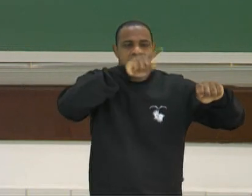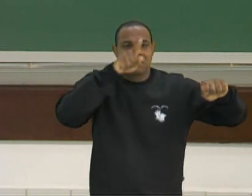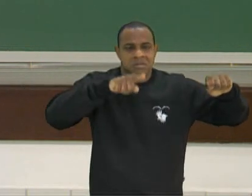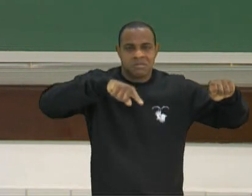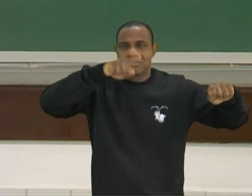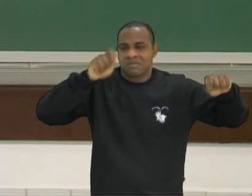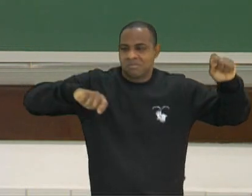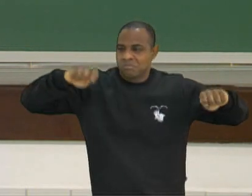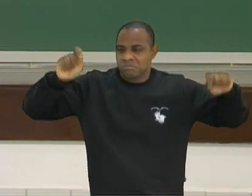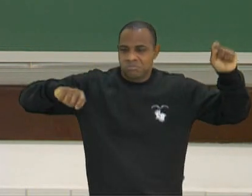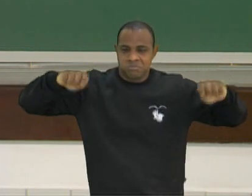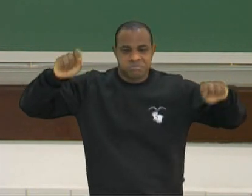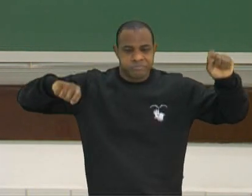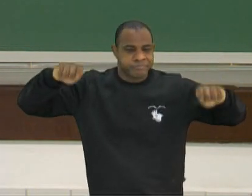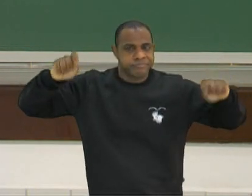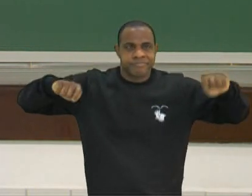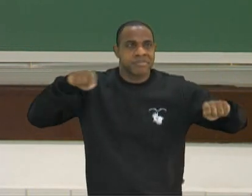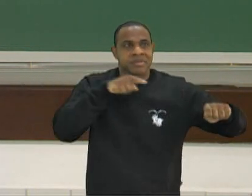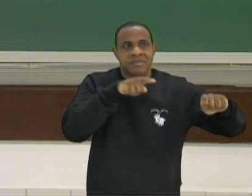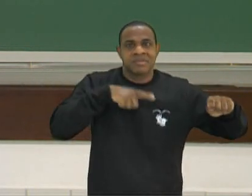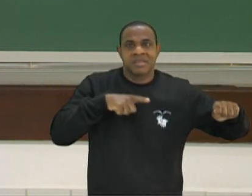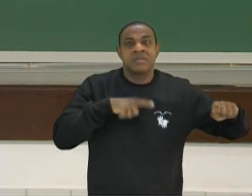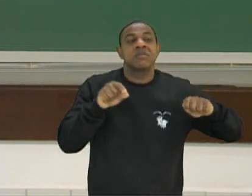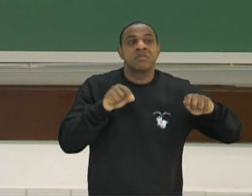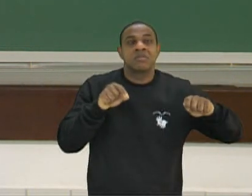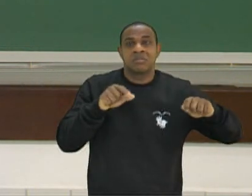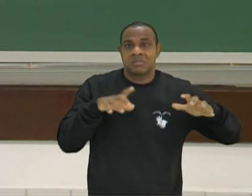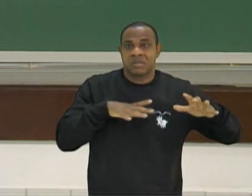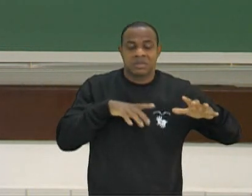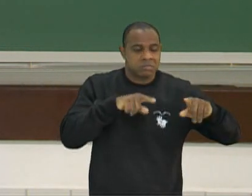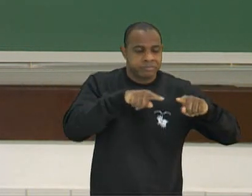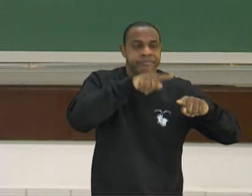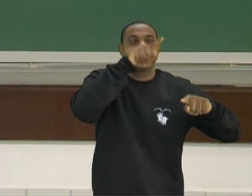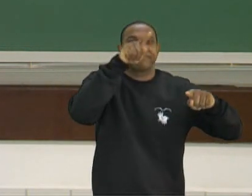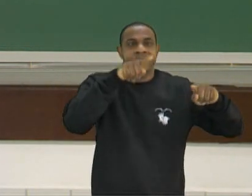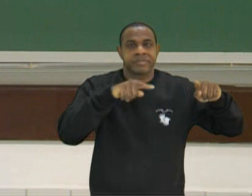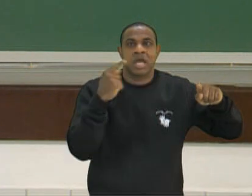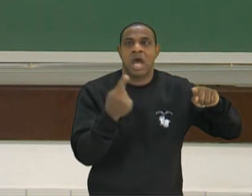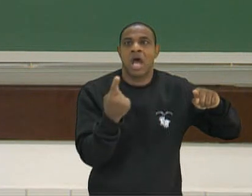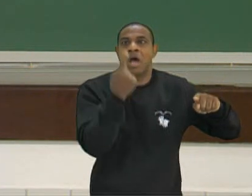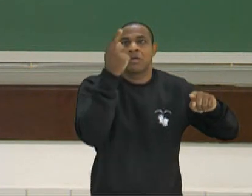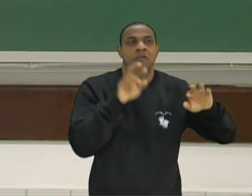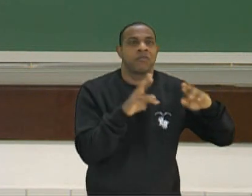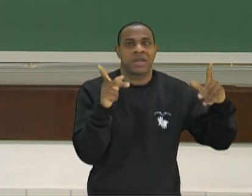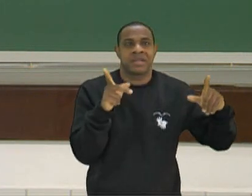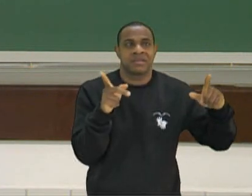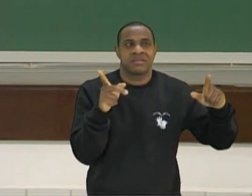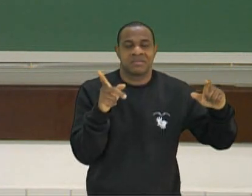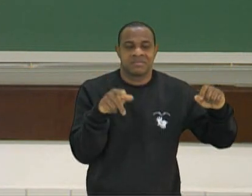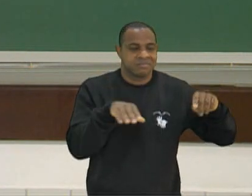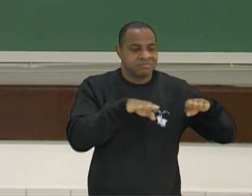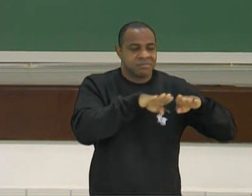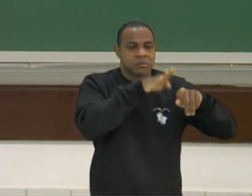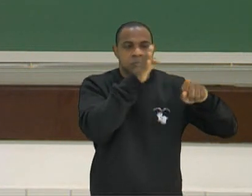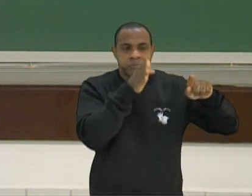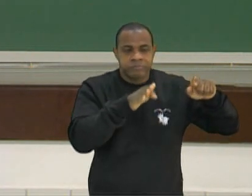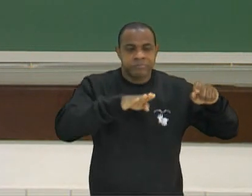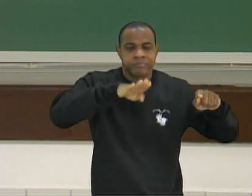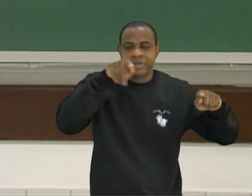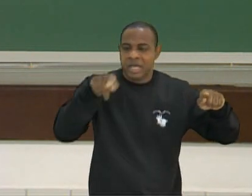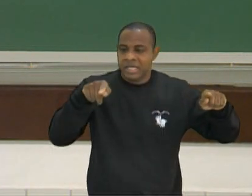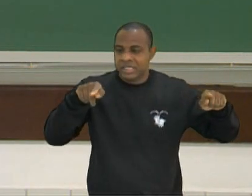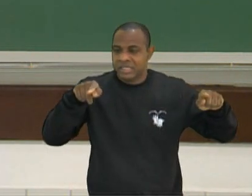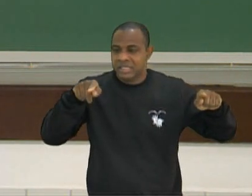meio metro para cima e para baixo. Então você vai ter uma certa amplitude. Quando chega no nylon, vai ter amplitude? Vai, mas não tanto. Então,